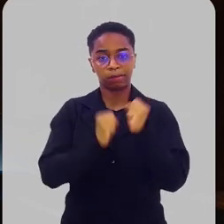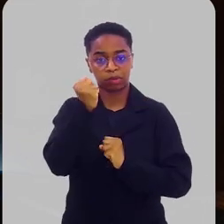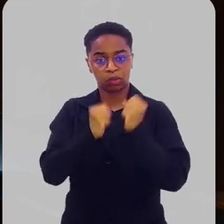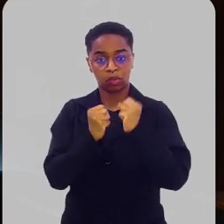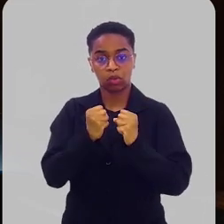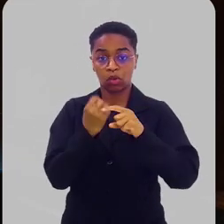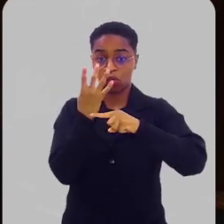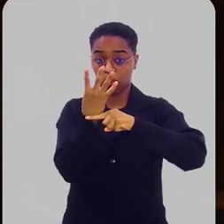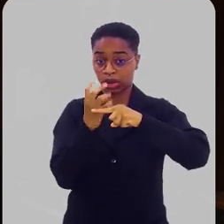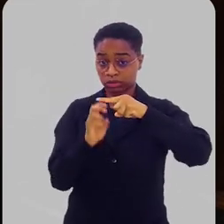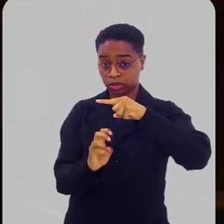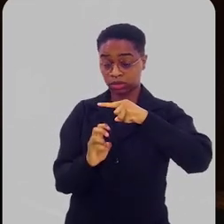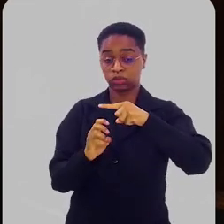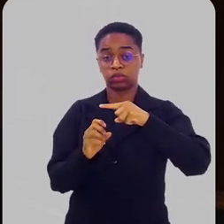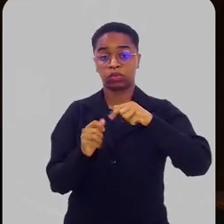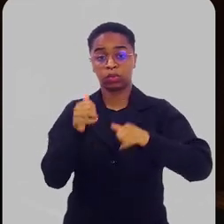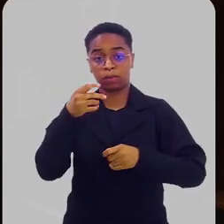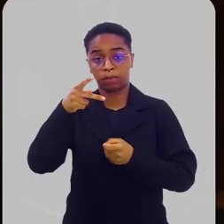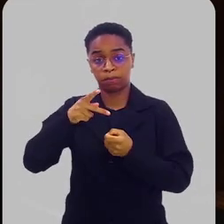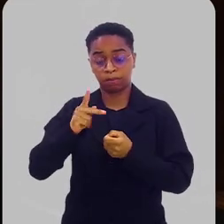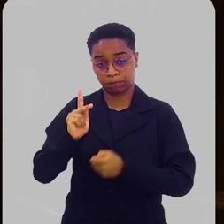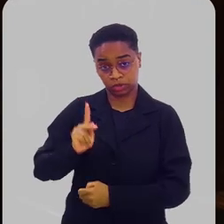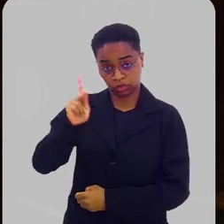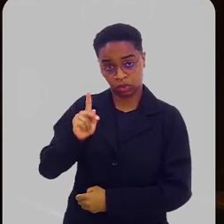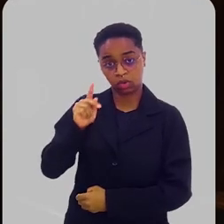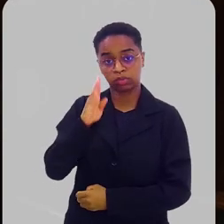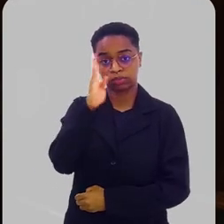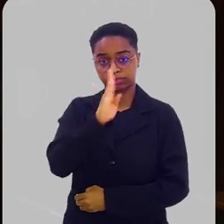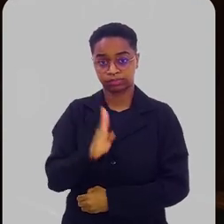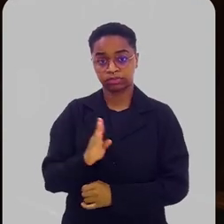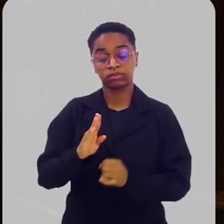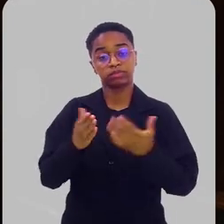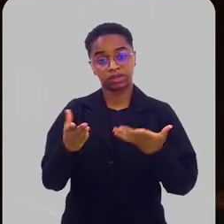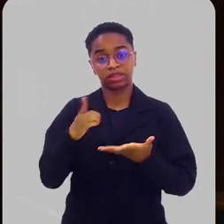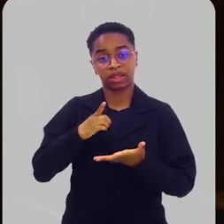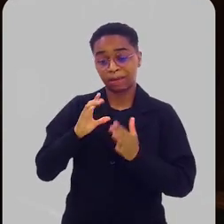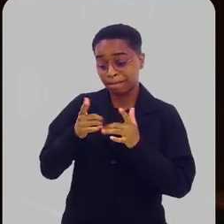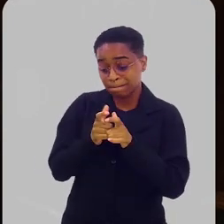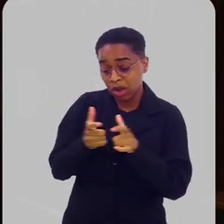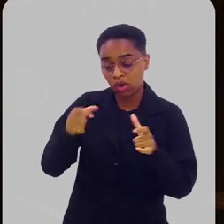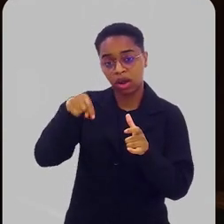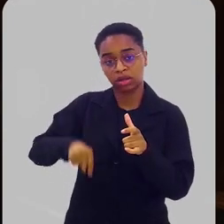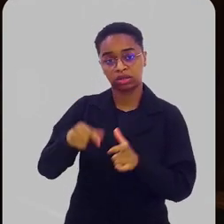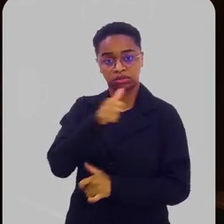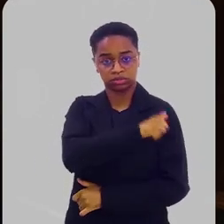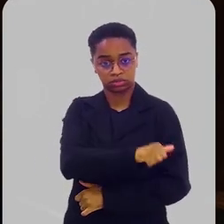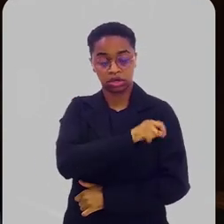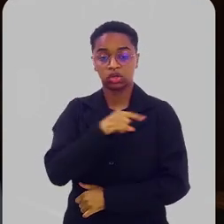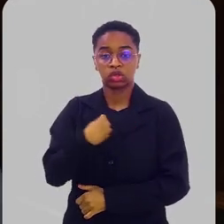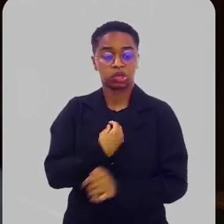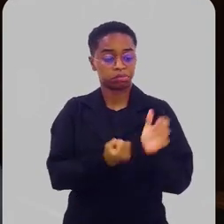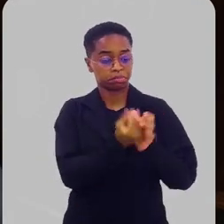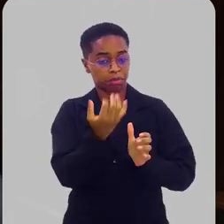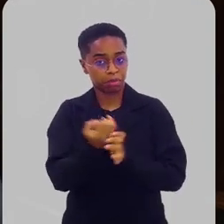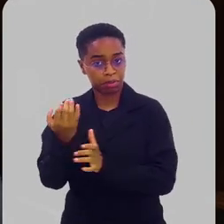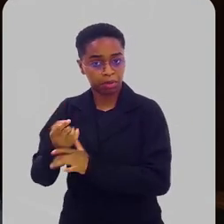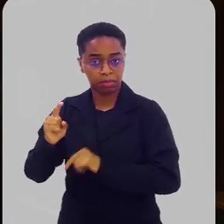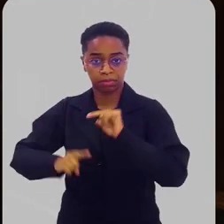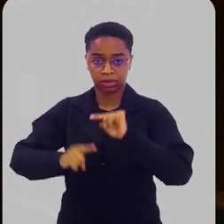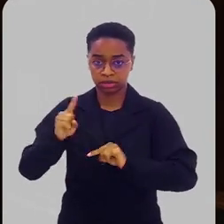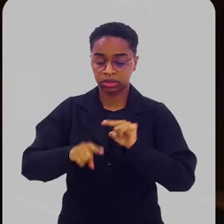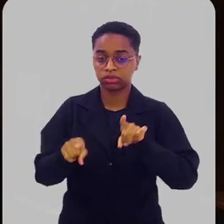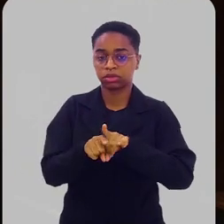do petróleo do país. A riqueza do petróleo está no Rio de Janeiro. E aí a gente produz o petróleo, produz os derivados, produz